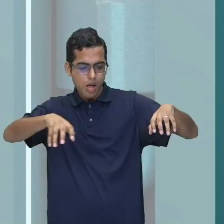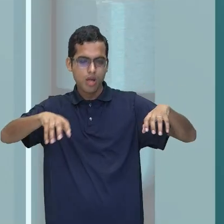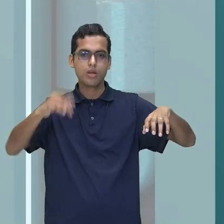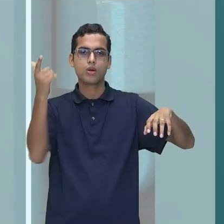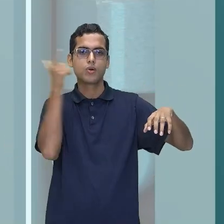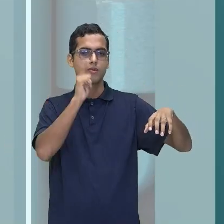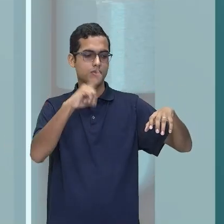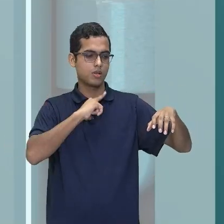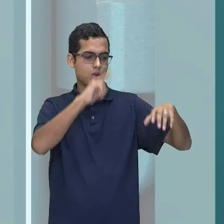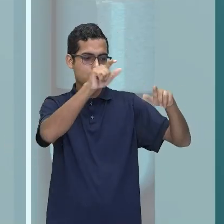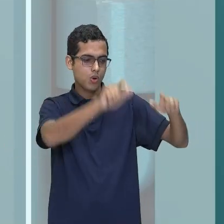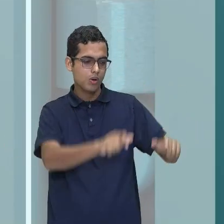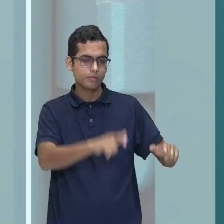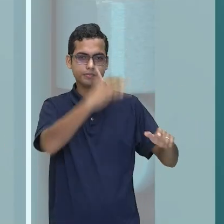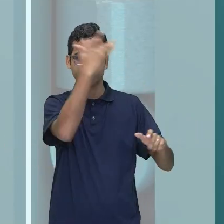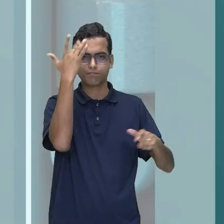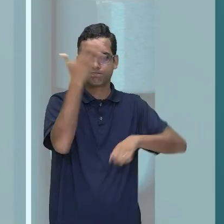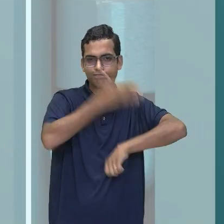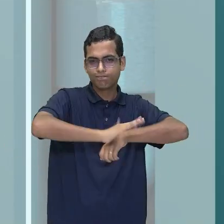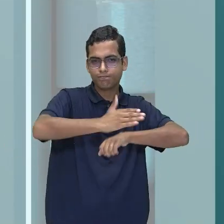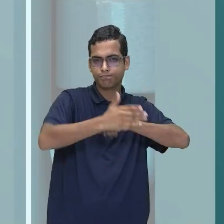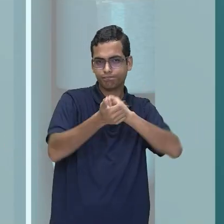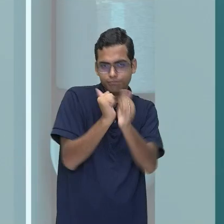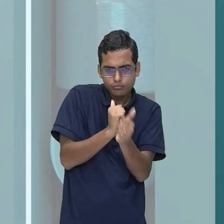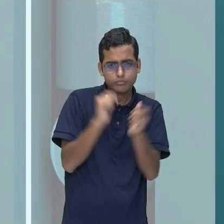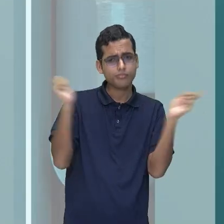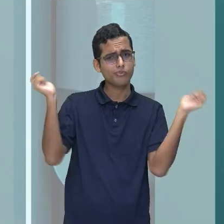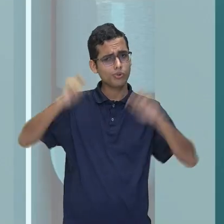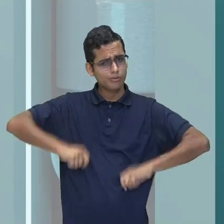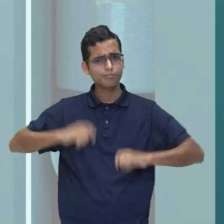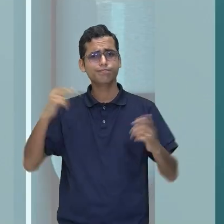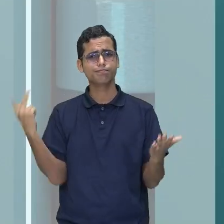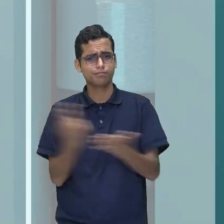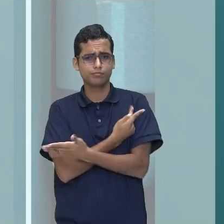um espaço, né? Então pode acontecer essas